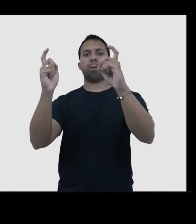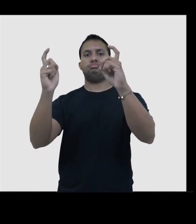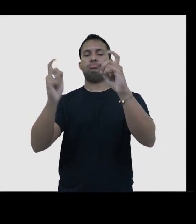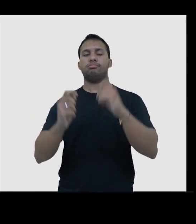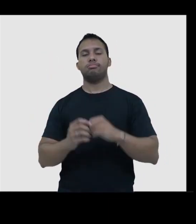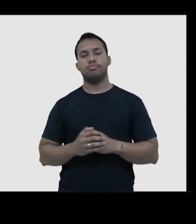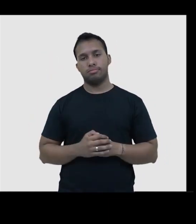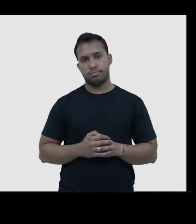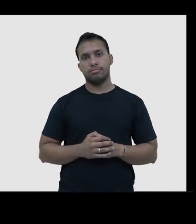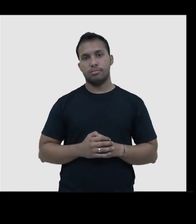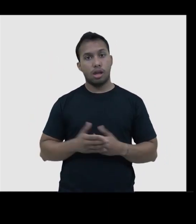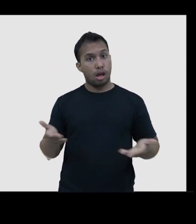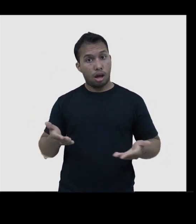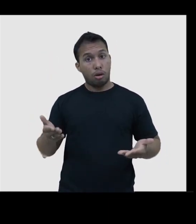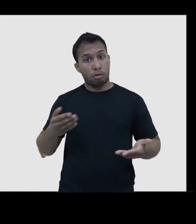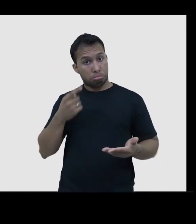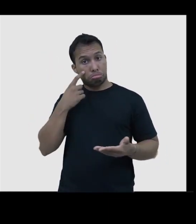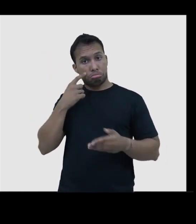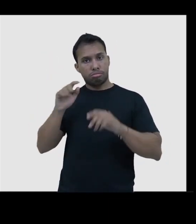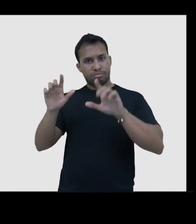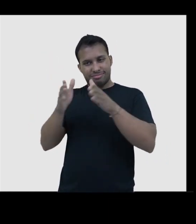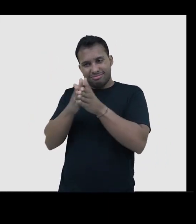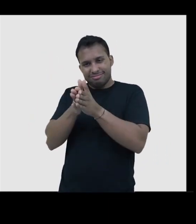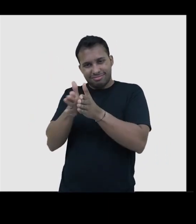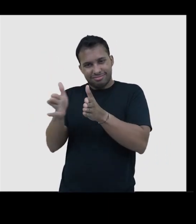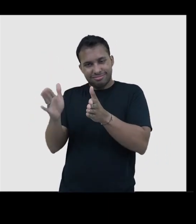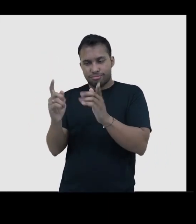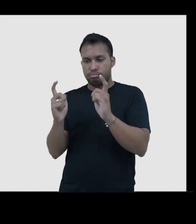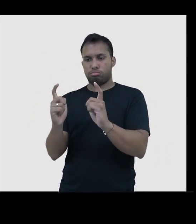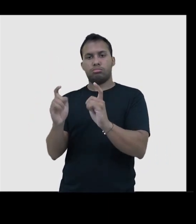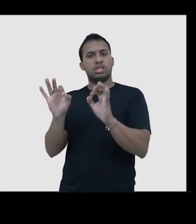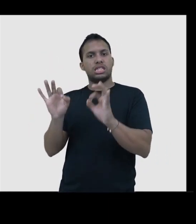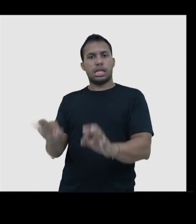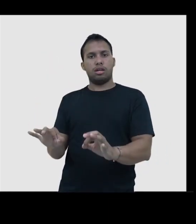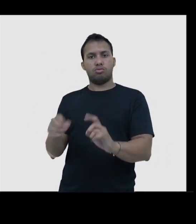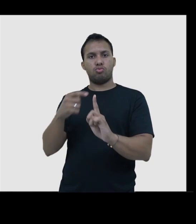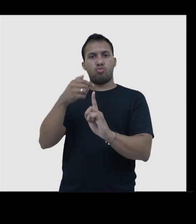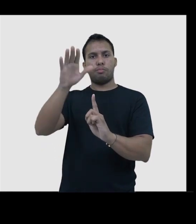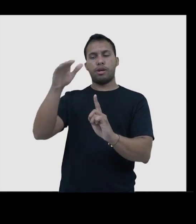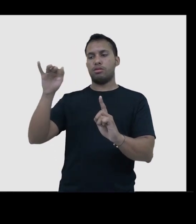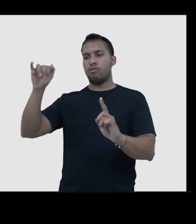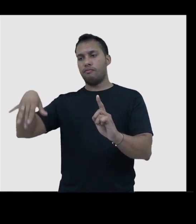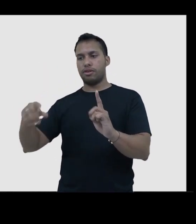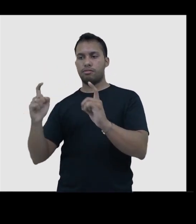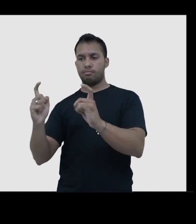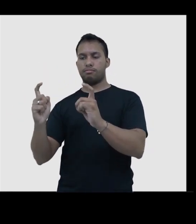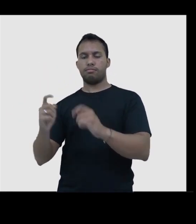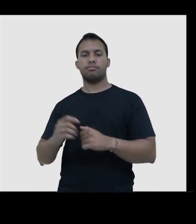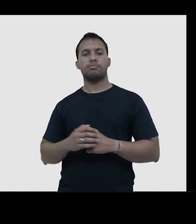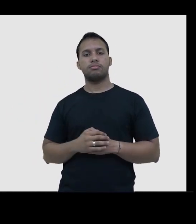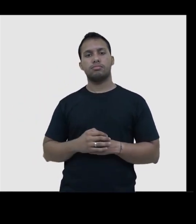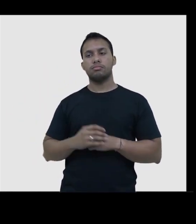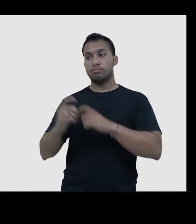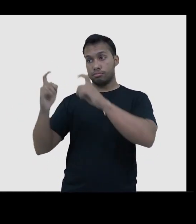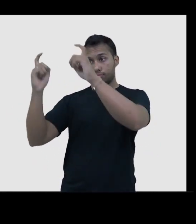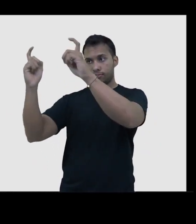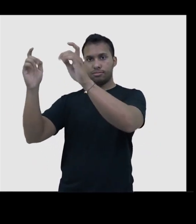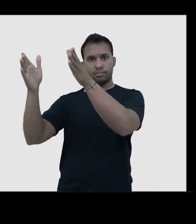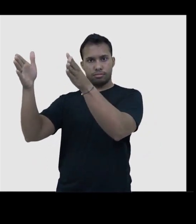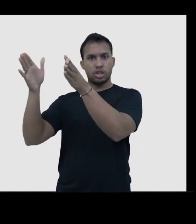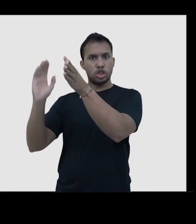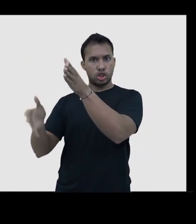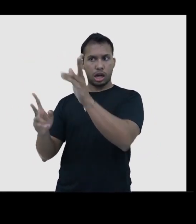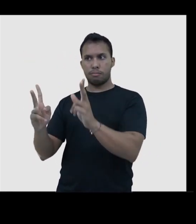aqui delimitado o início e o fim dessa interpretação. Eu vou